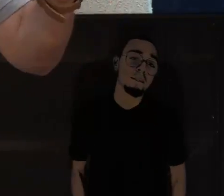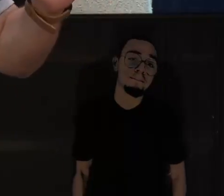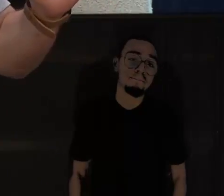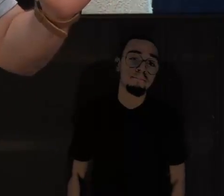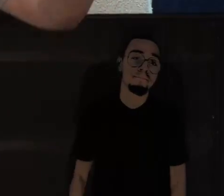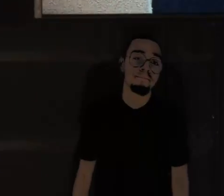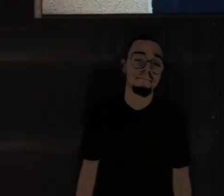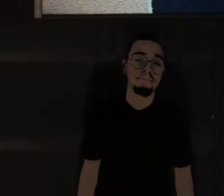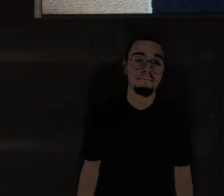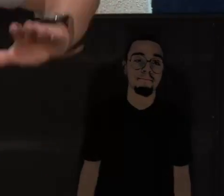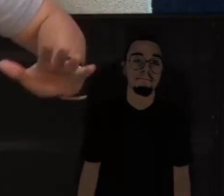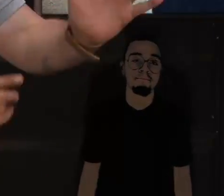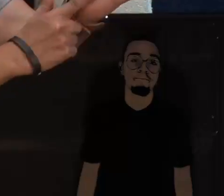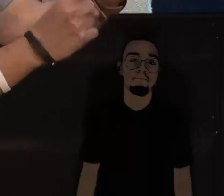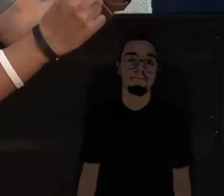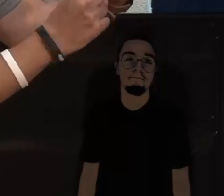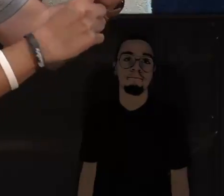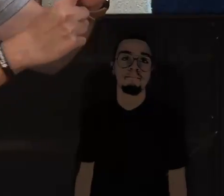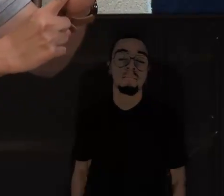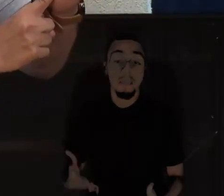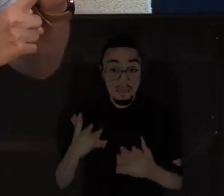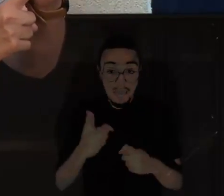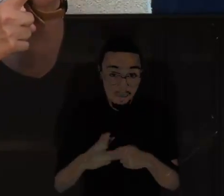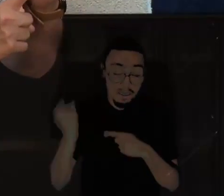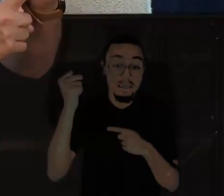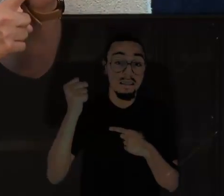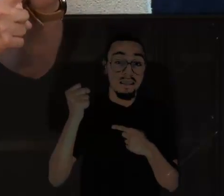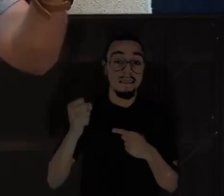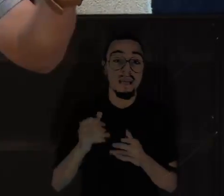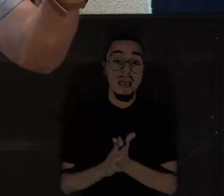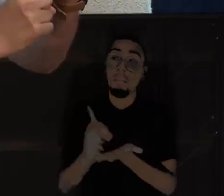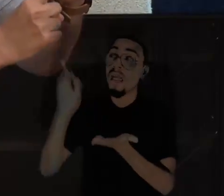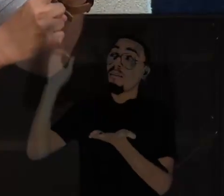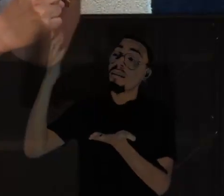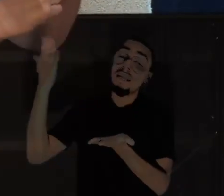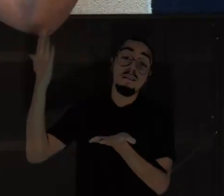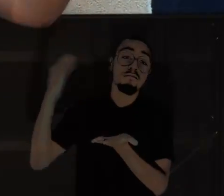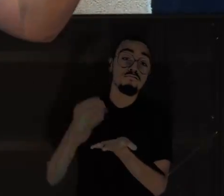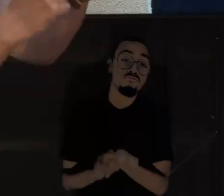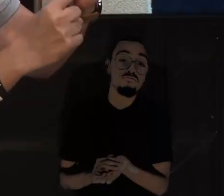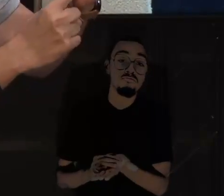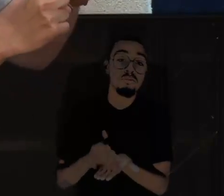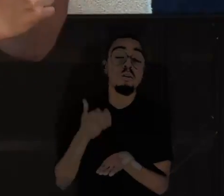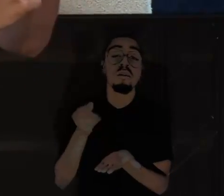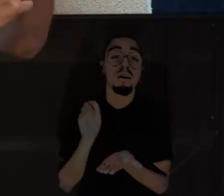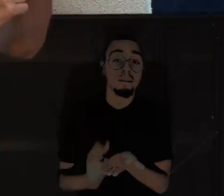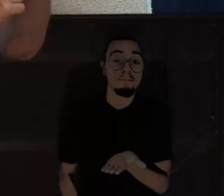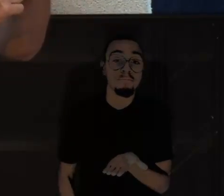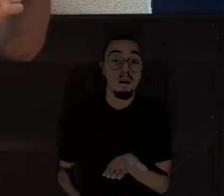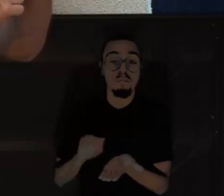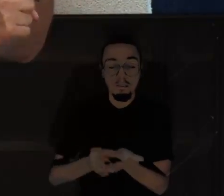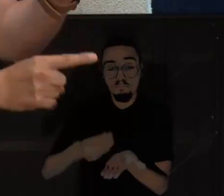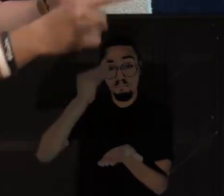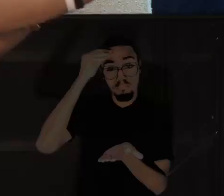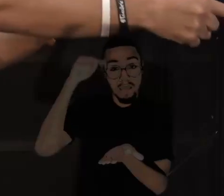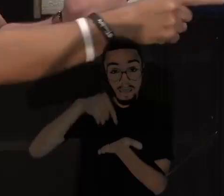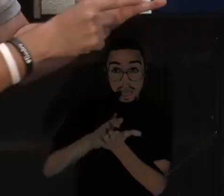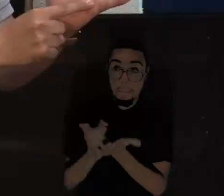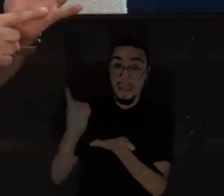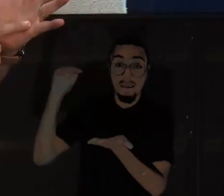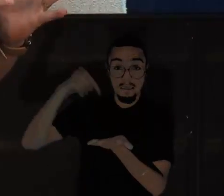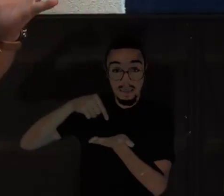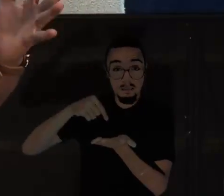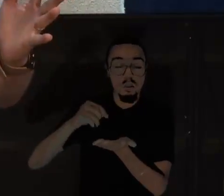Quer triunfar? Cadê a palavra? Que palavra você carrega? Palavra do que os outros dizem? Palavra do que o diabo diz? Deus está falando, eu